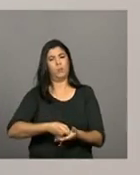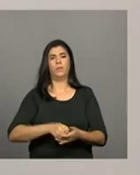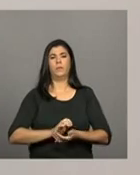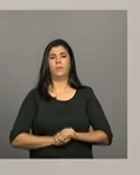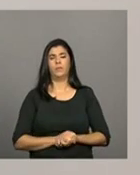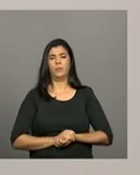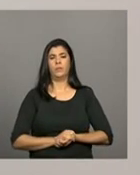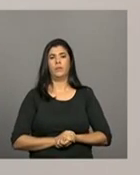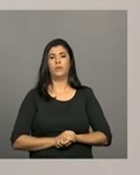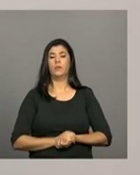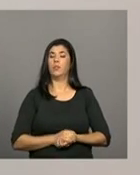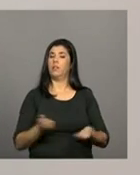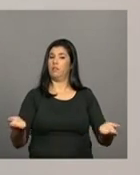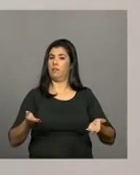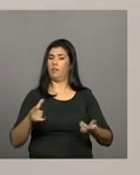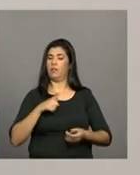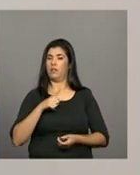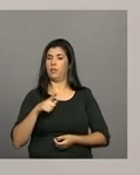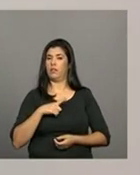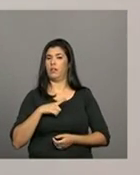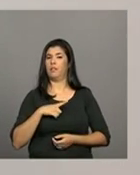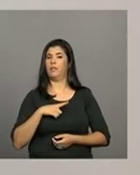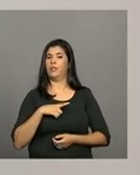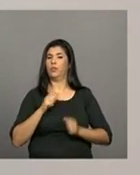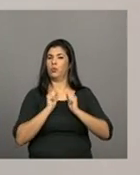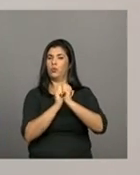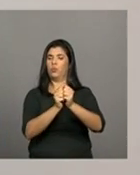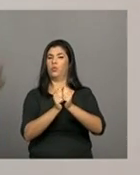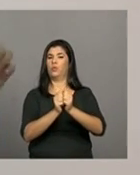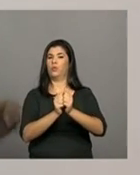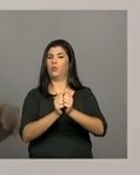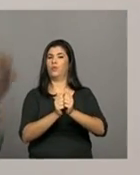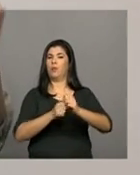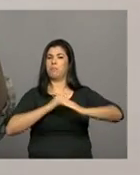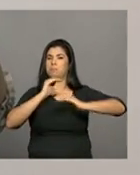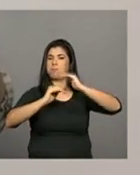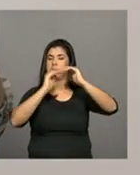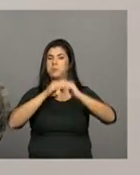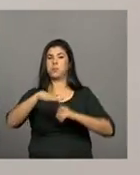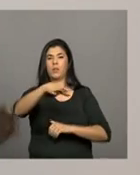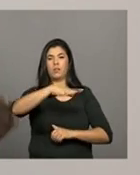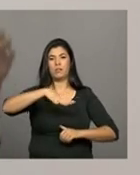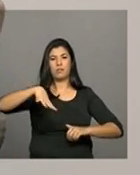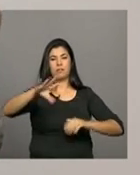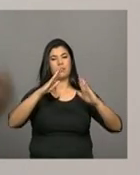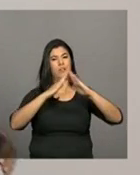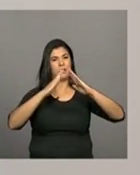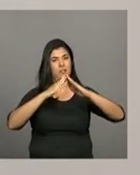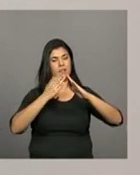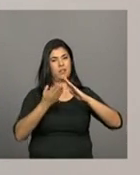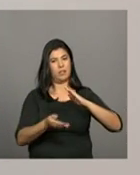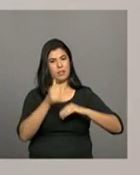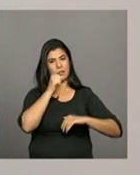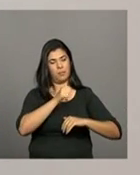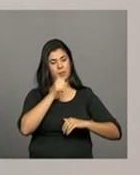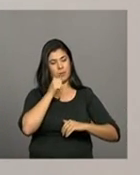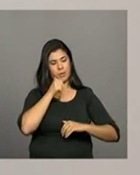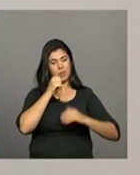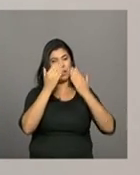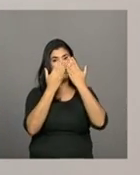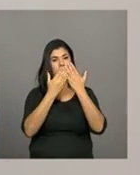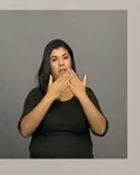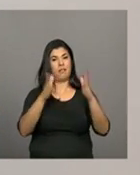aqui nós vamos construir esse espaço que hoje se abre a toda a